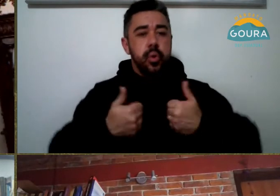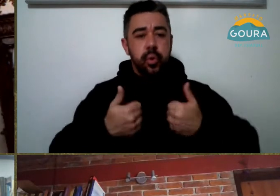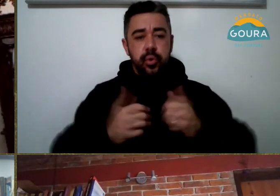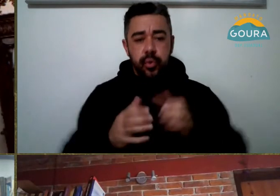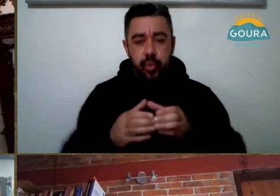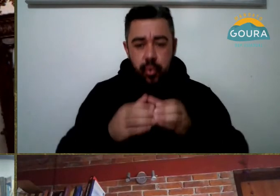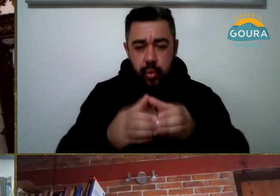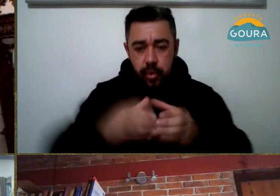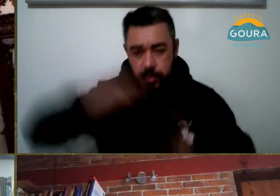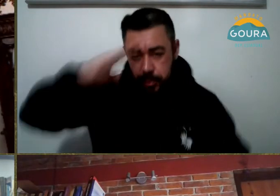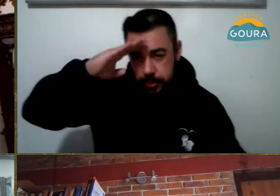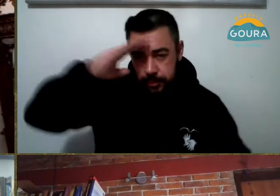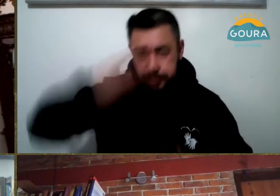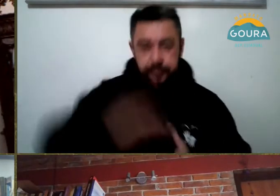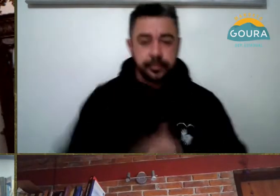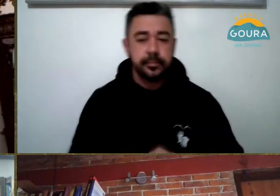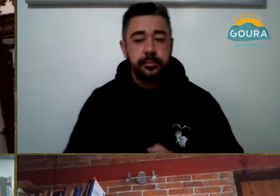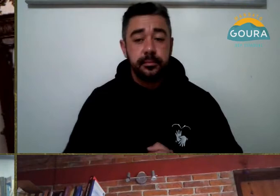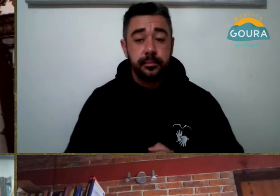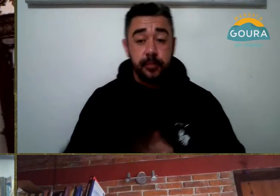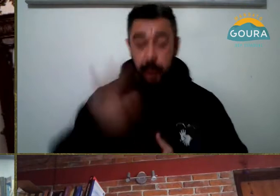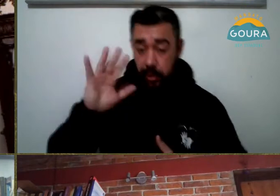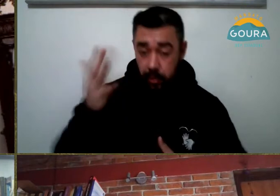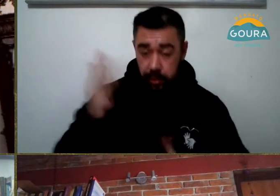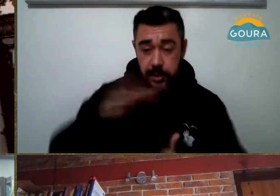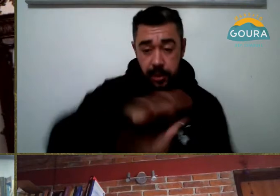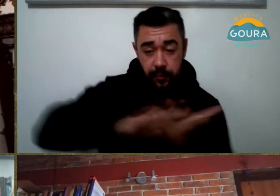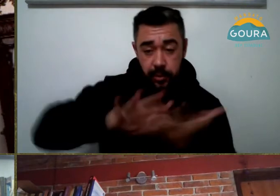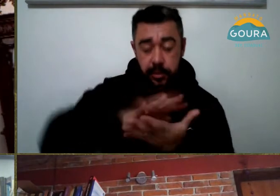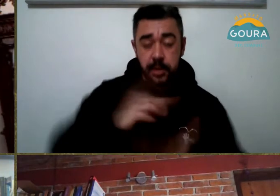Quando acontece a Revolução em 74,